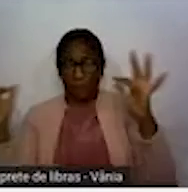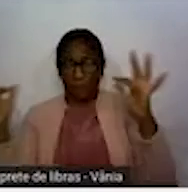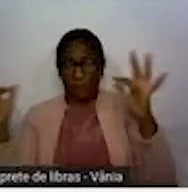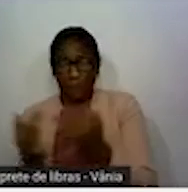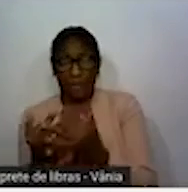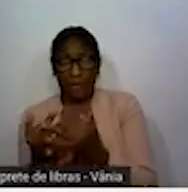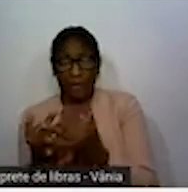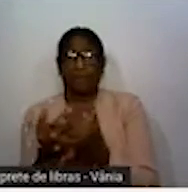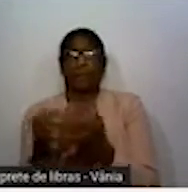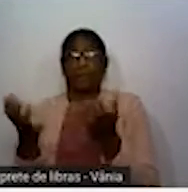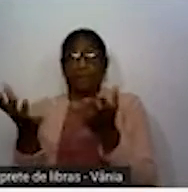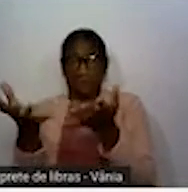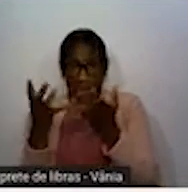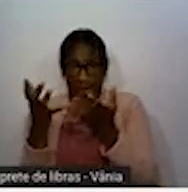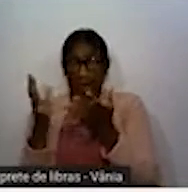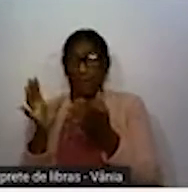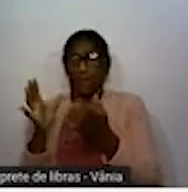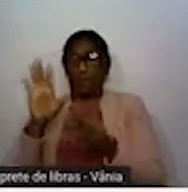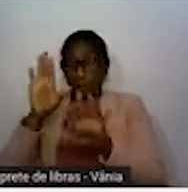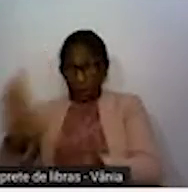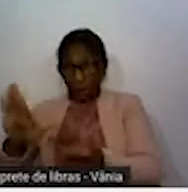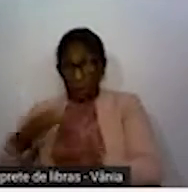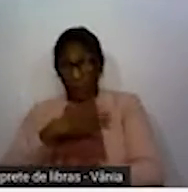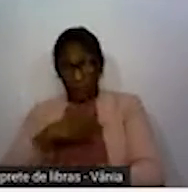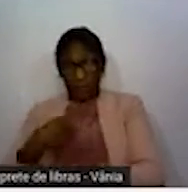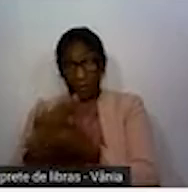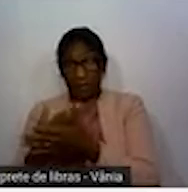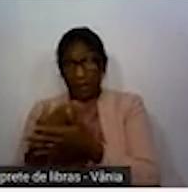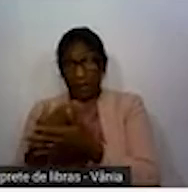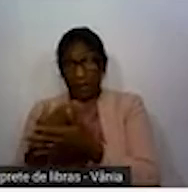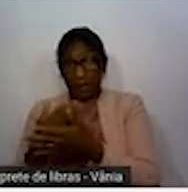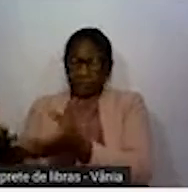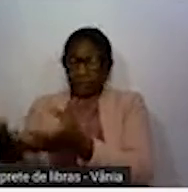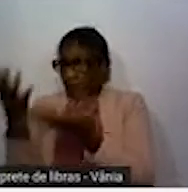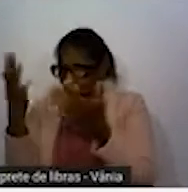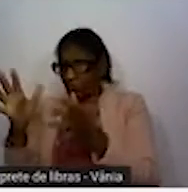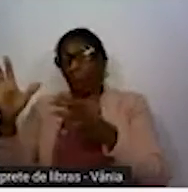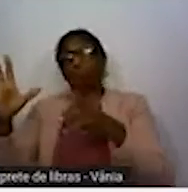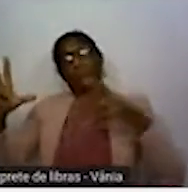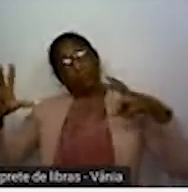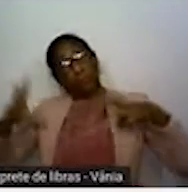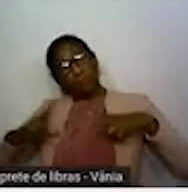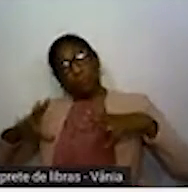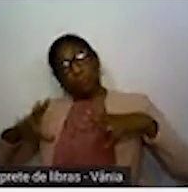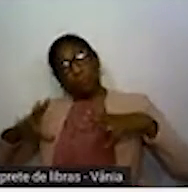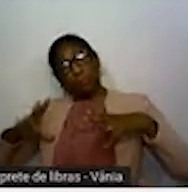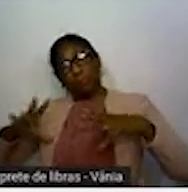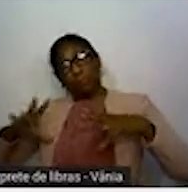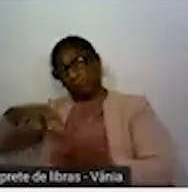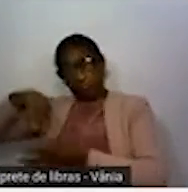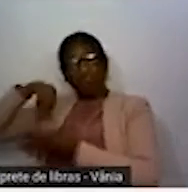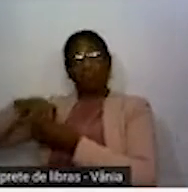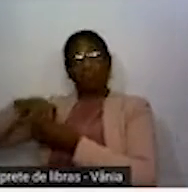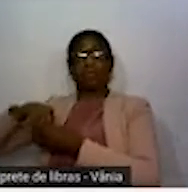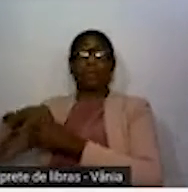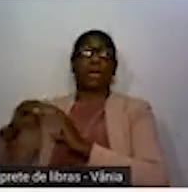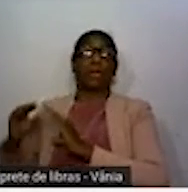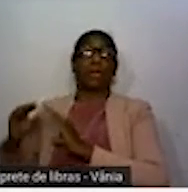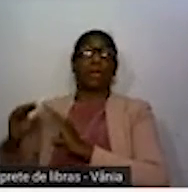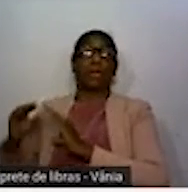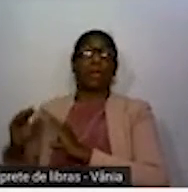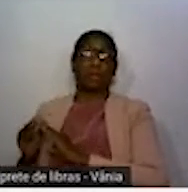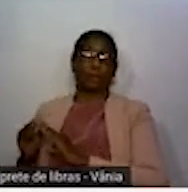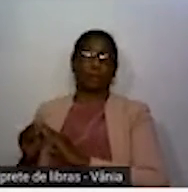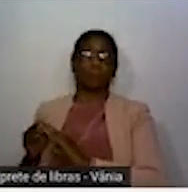escolas especialmente as privadas que sem funcionar em muitas já tiveram